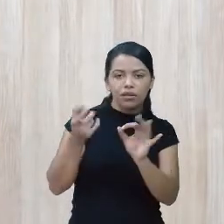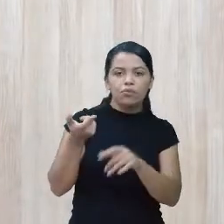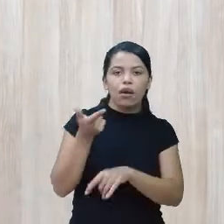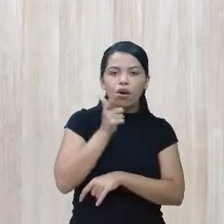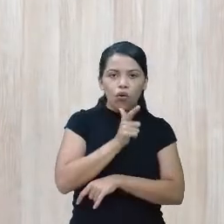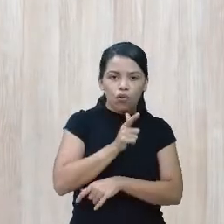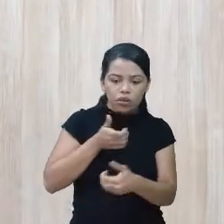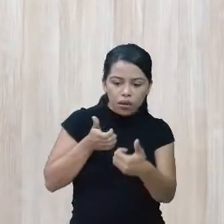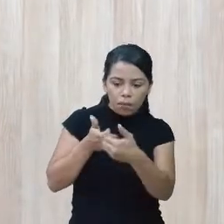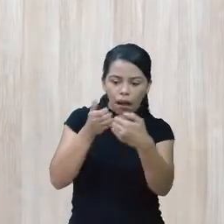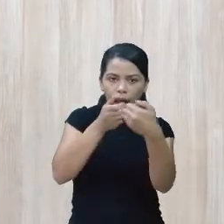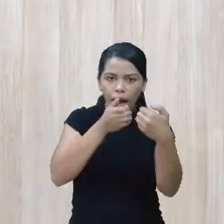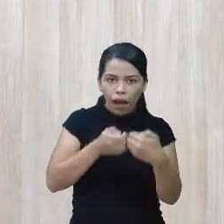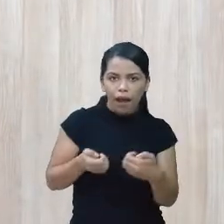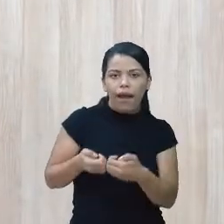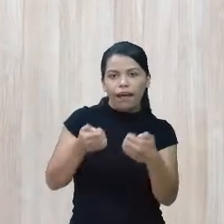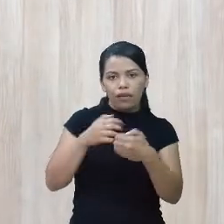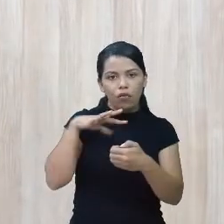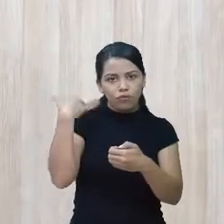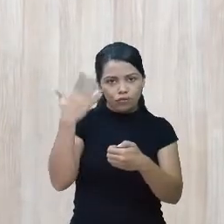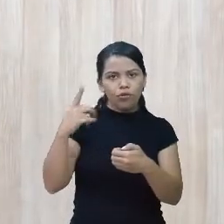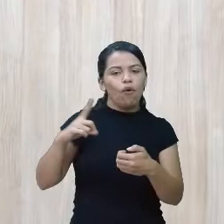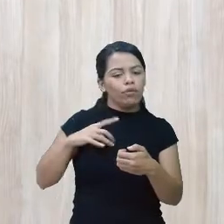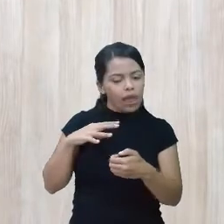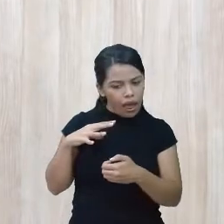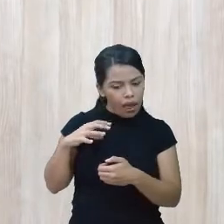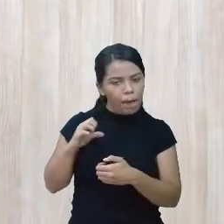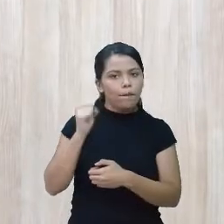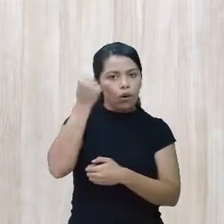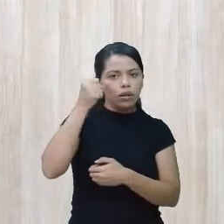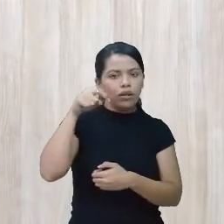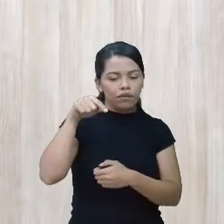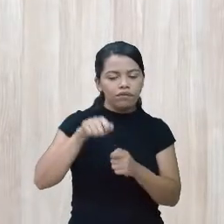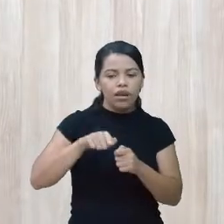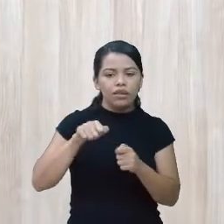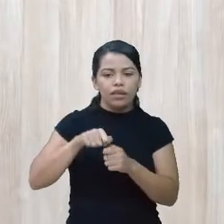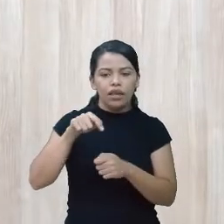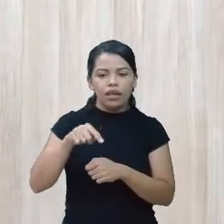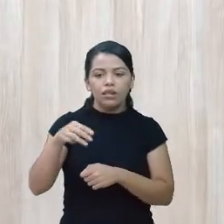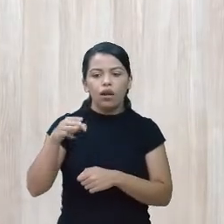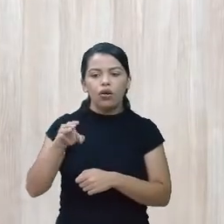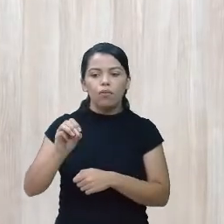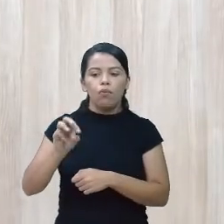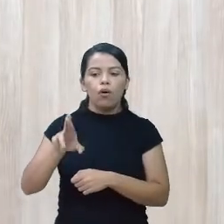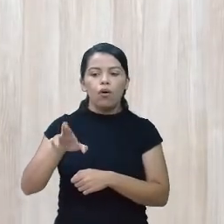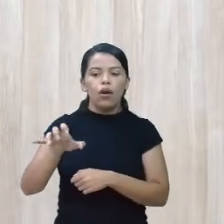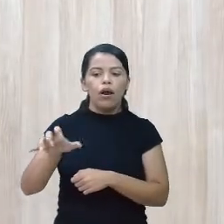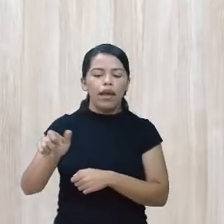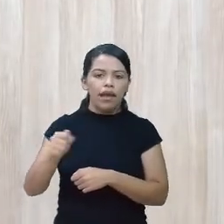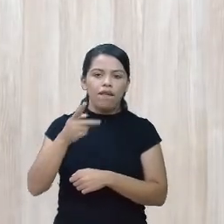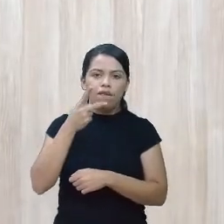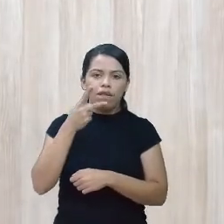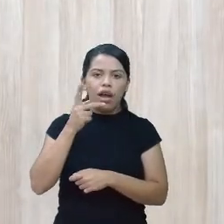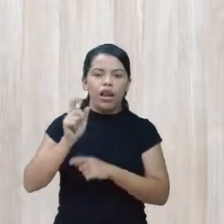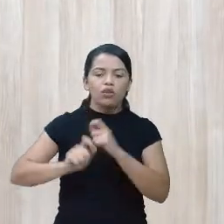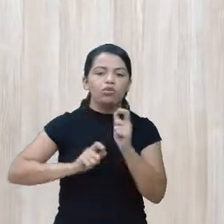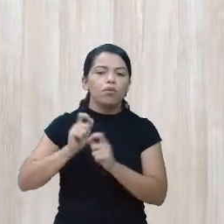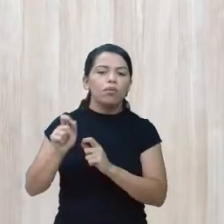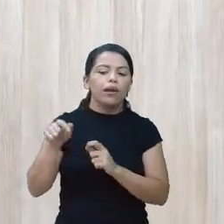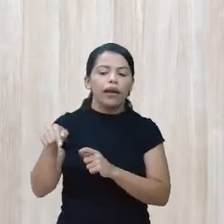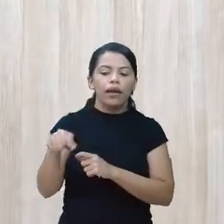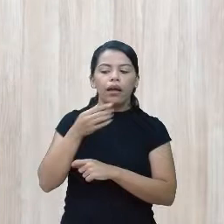Então, o som ele tem esse poder, né, aquilo que o Murray fala, né, da afetividade, né,